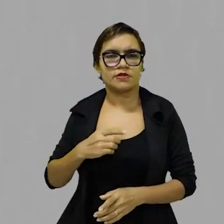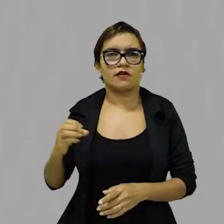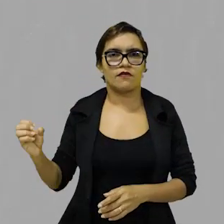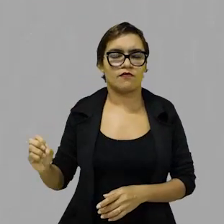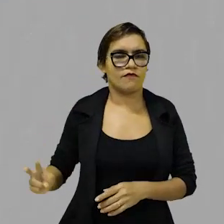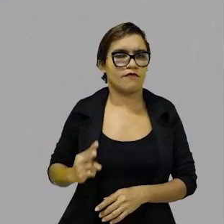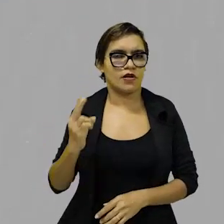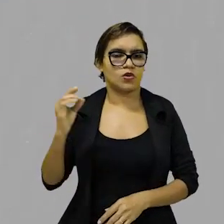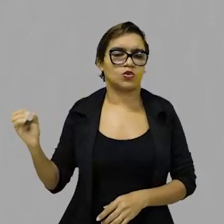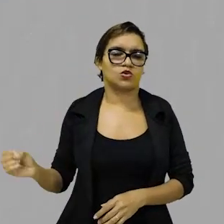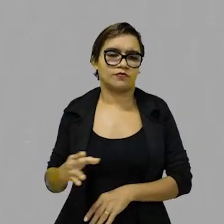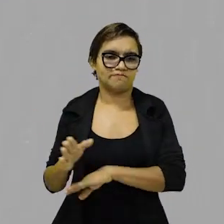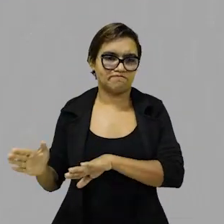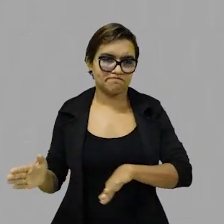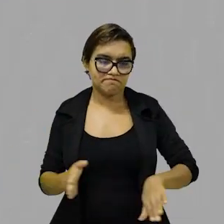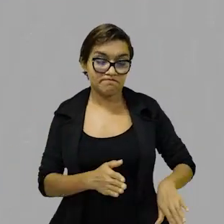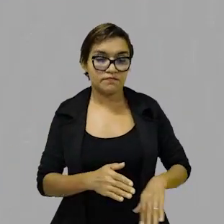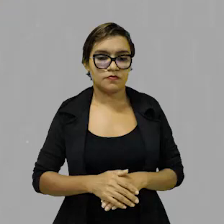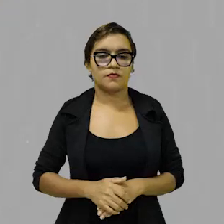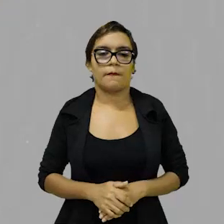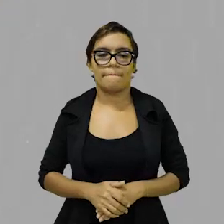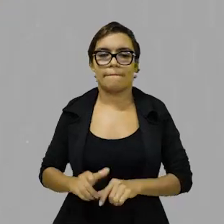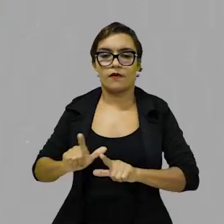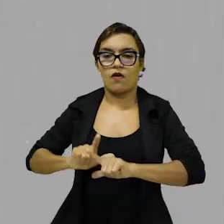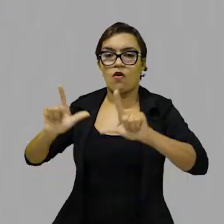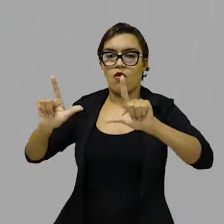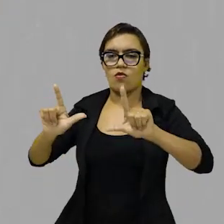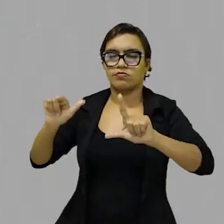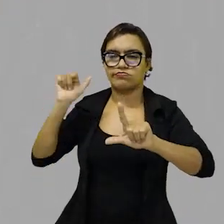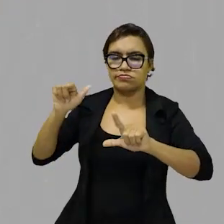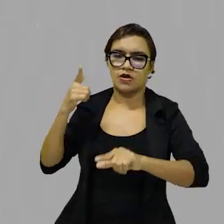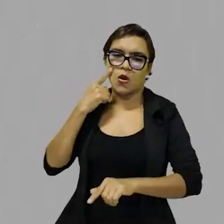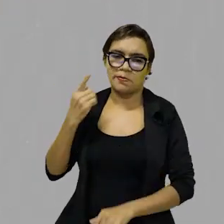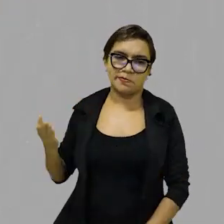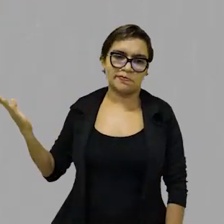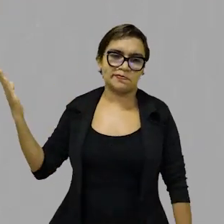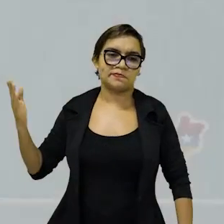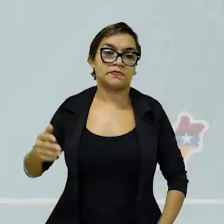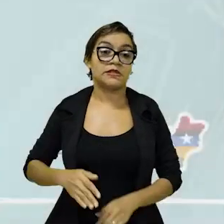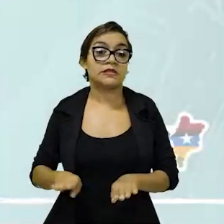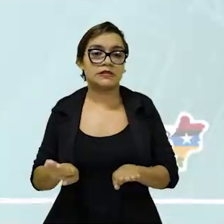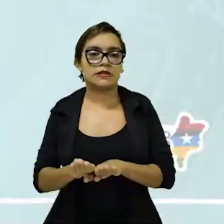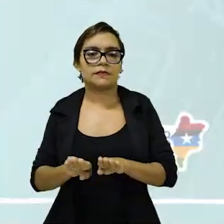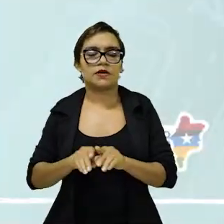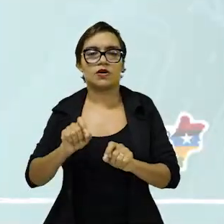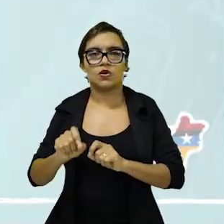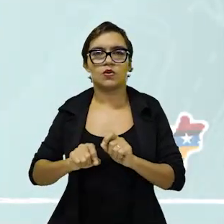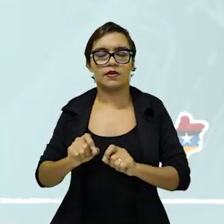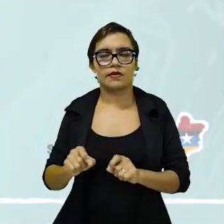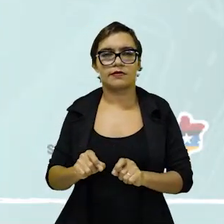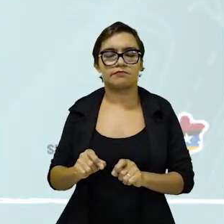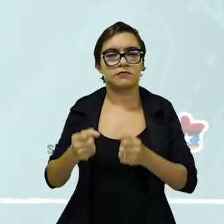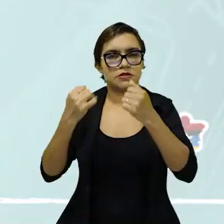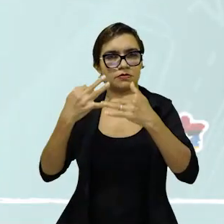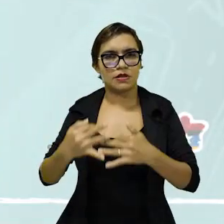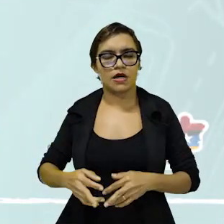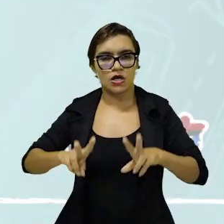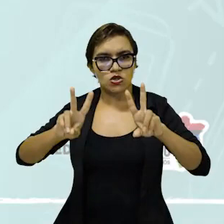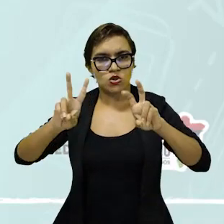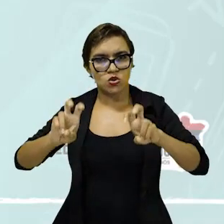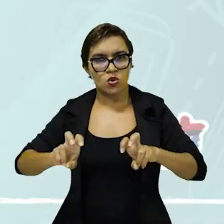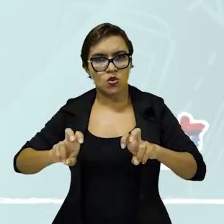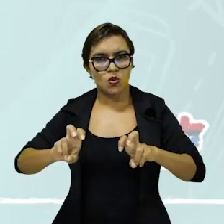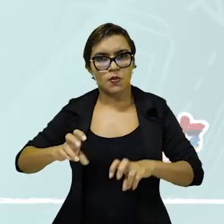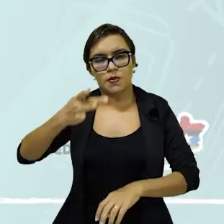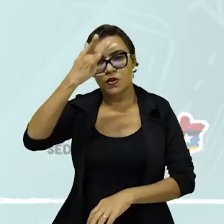Uma obra de natureza morta completamente diferente daquilo que a gente já viu em outras aulas. E a gente vai falar sobre os